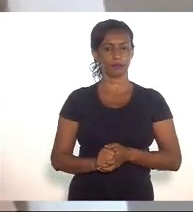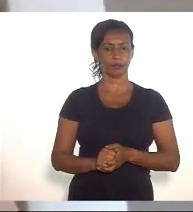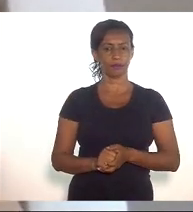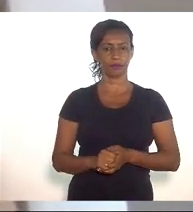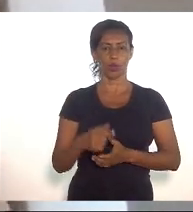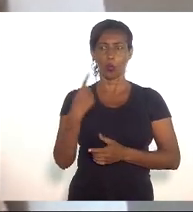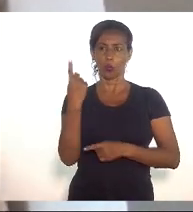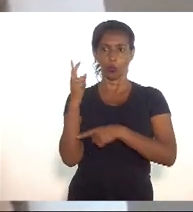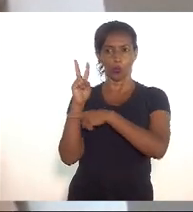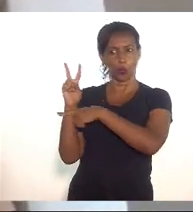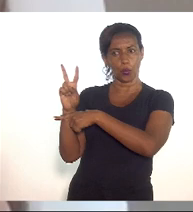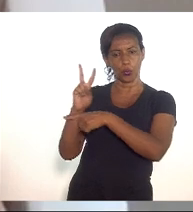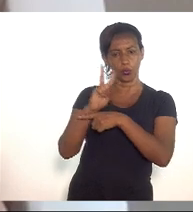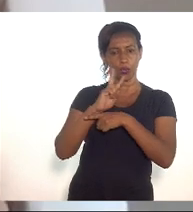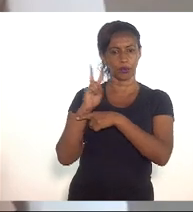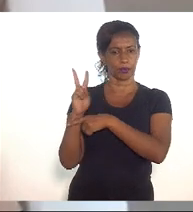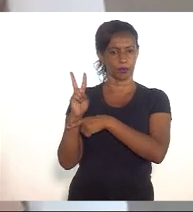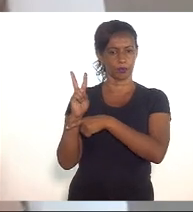um monitoramento